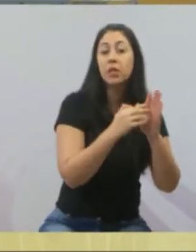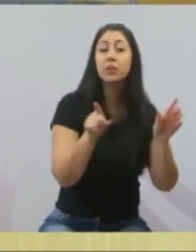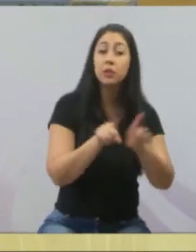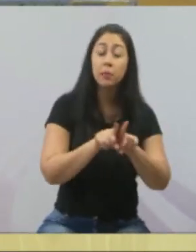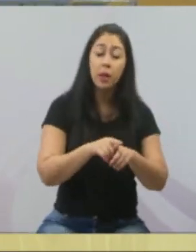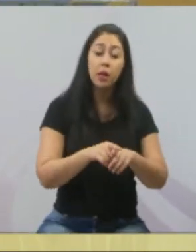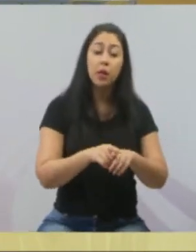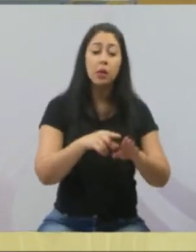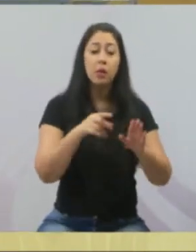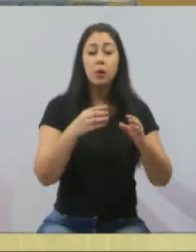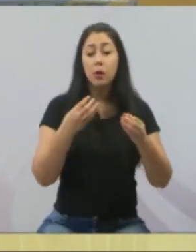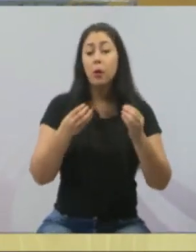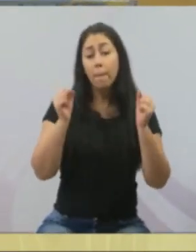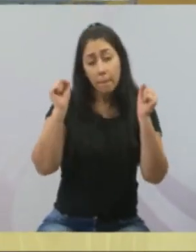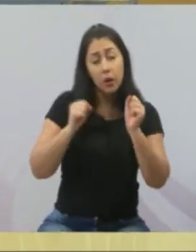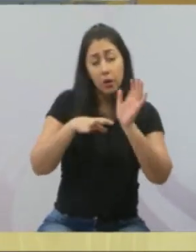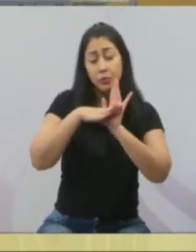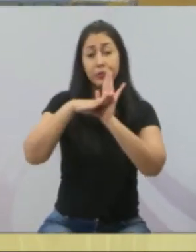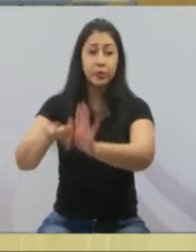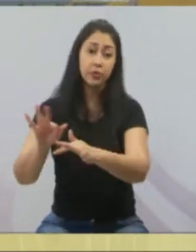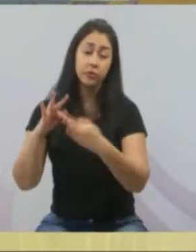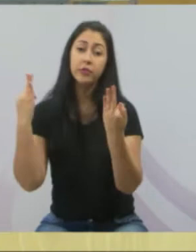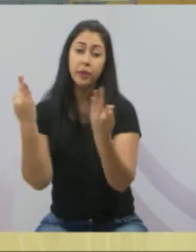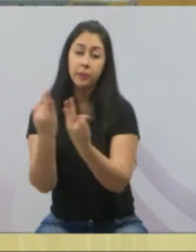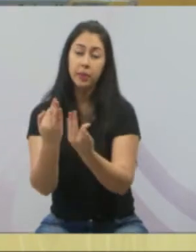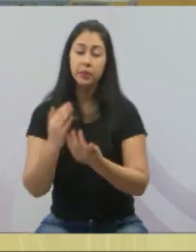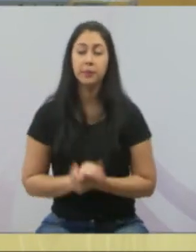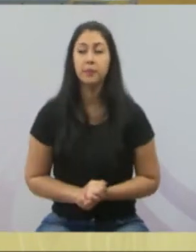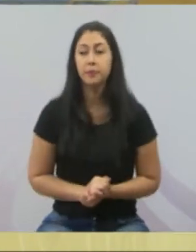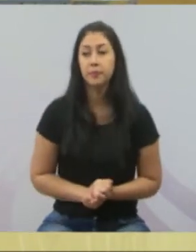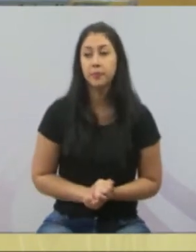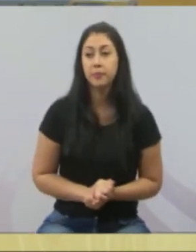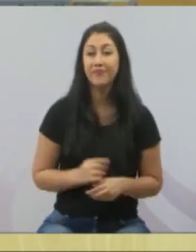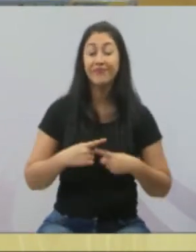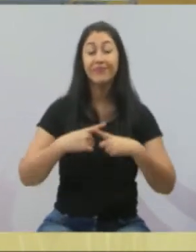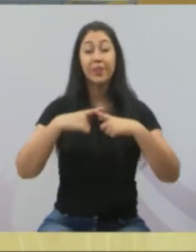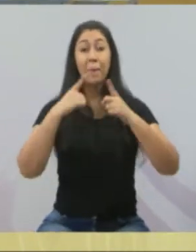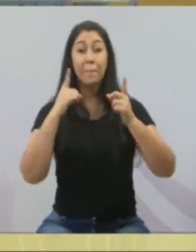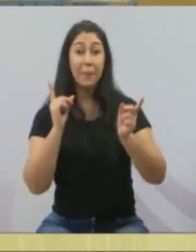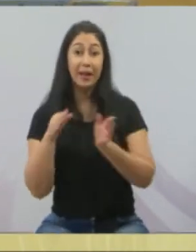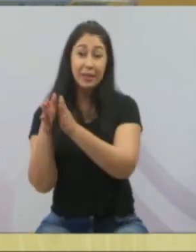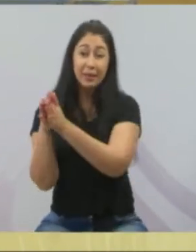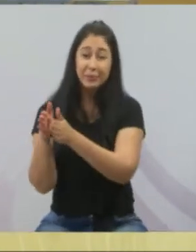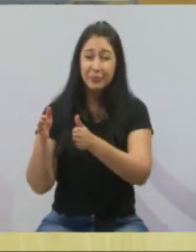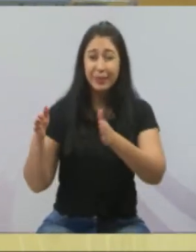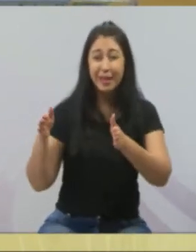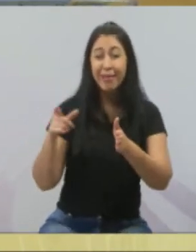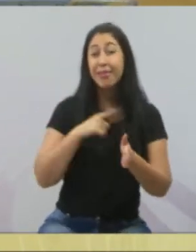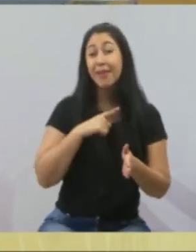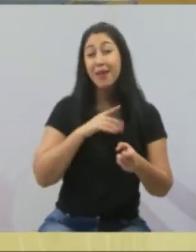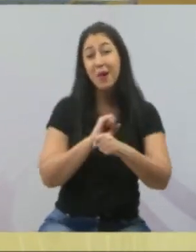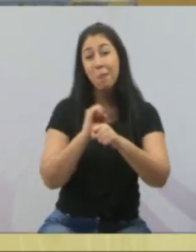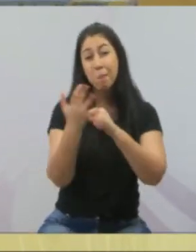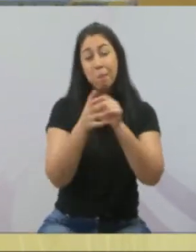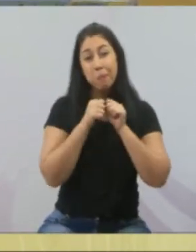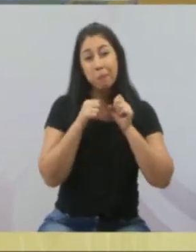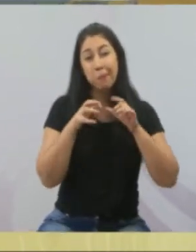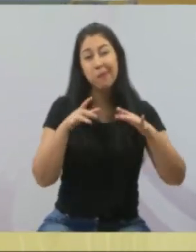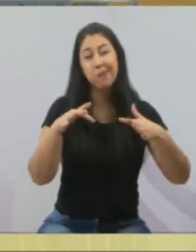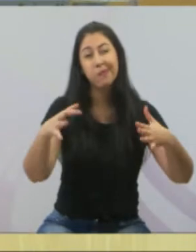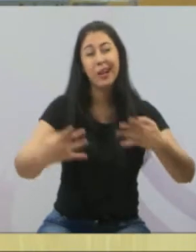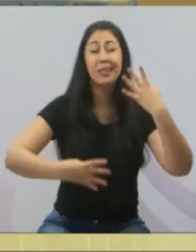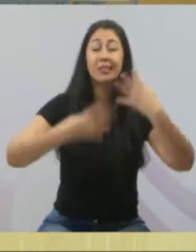a substituição das tampas da Boca de Lobo, localizadas na rodovia Geraldo Scavone, na altura do número 2006, defronte da portaria da antiga